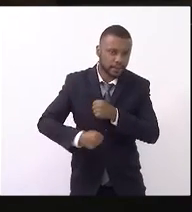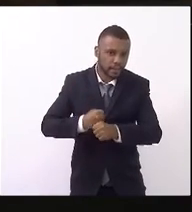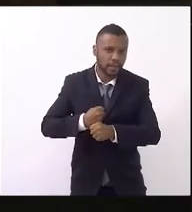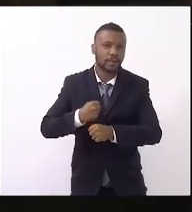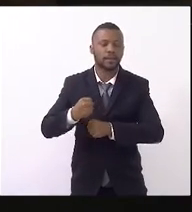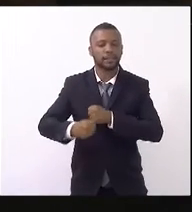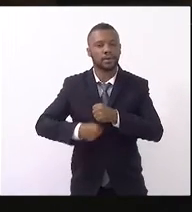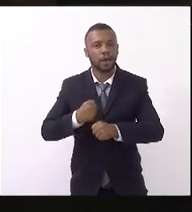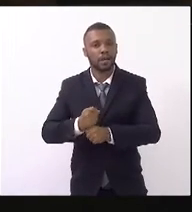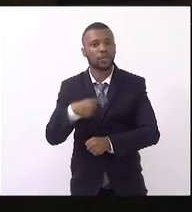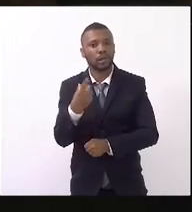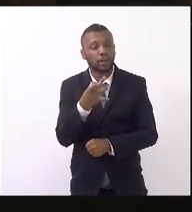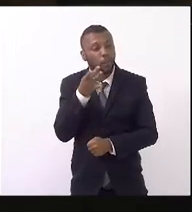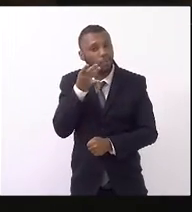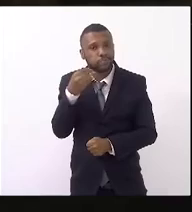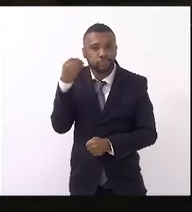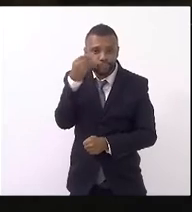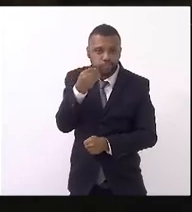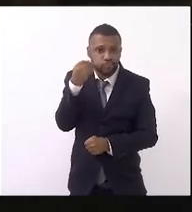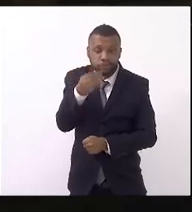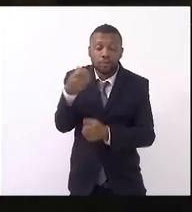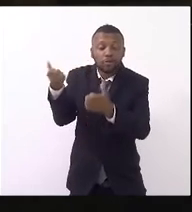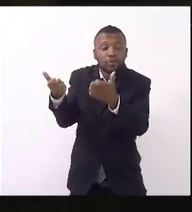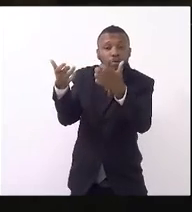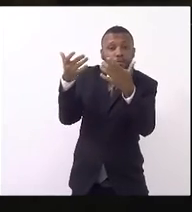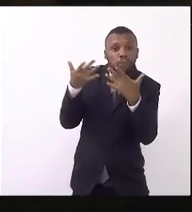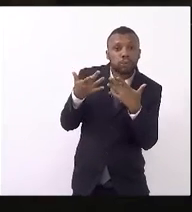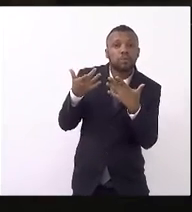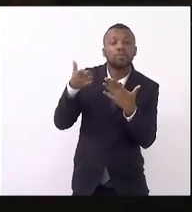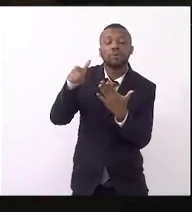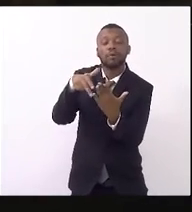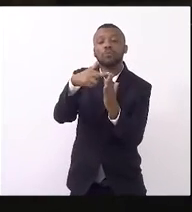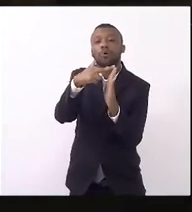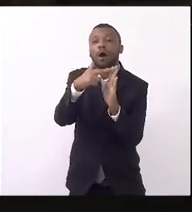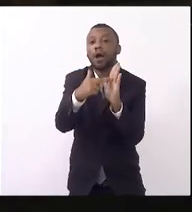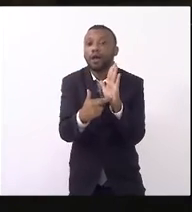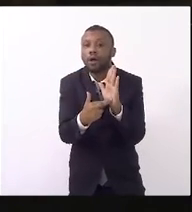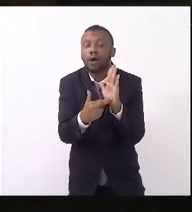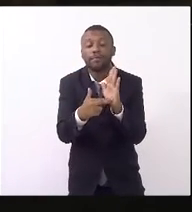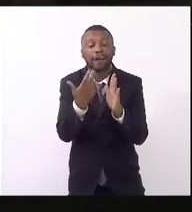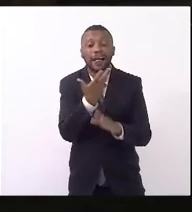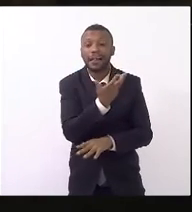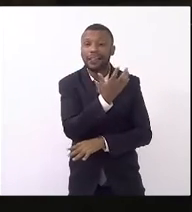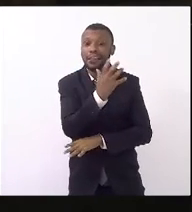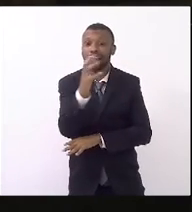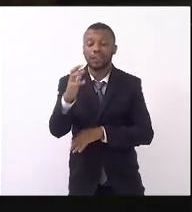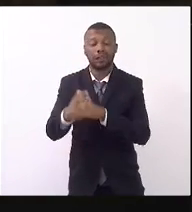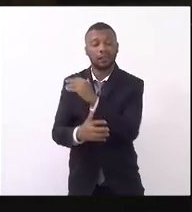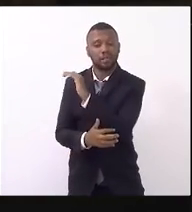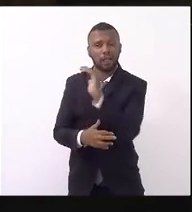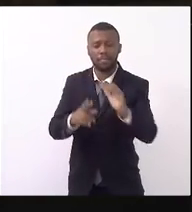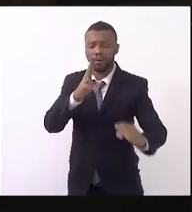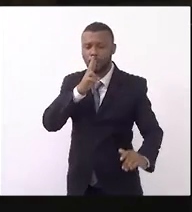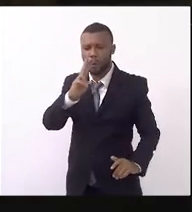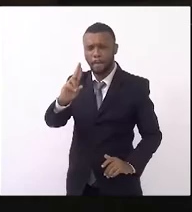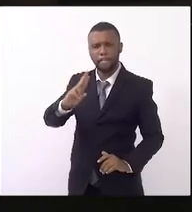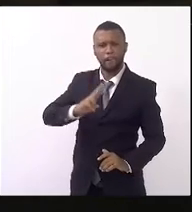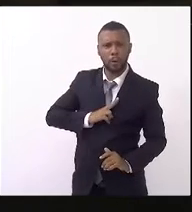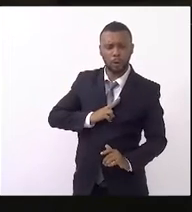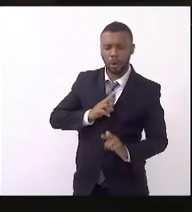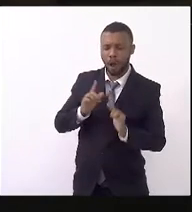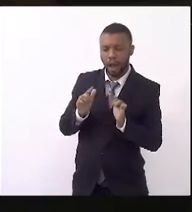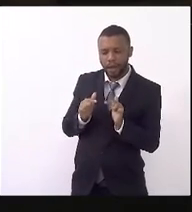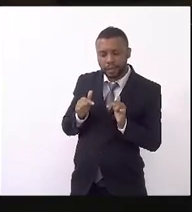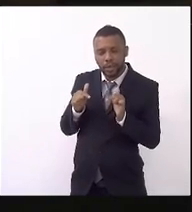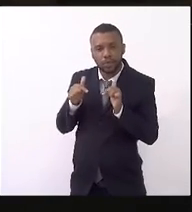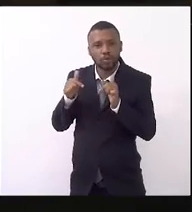que nos foi passado enquanto relatório. A natureza, cada vez mais, vem respondendo às